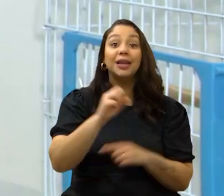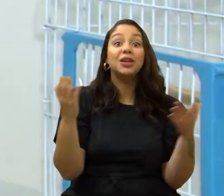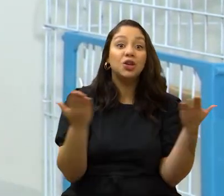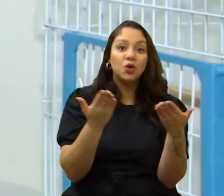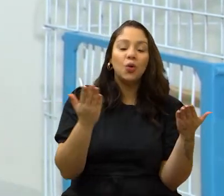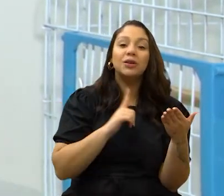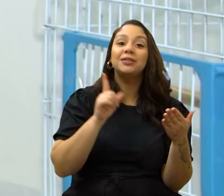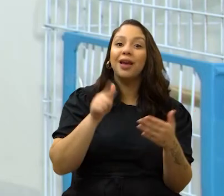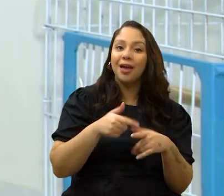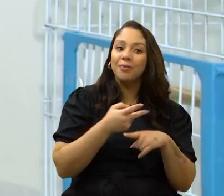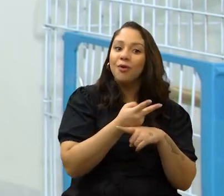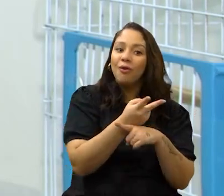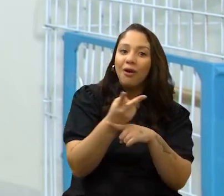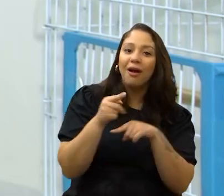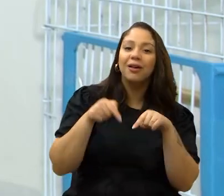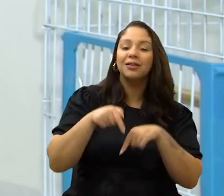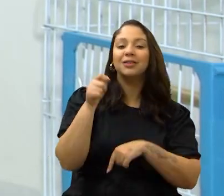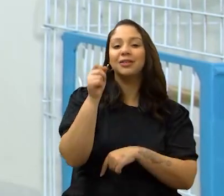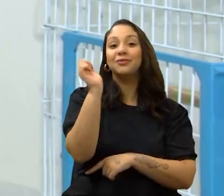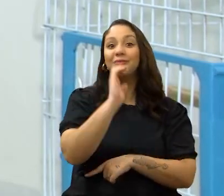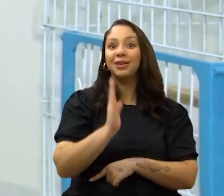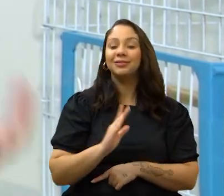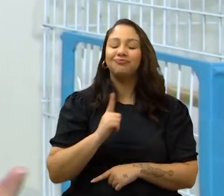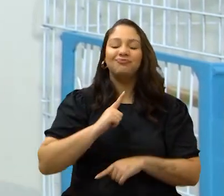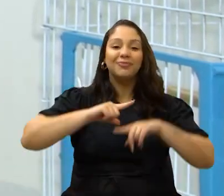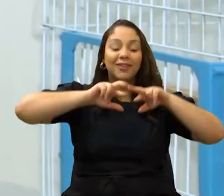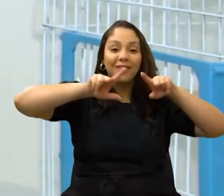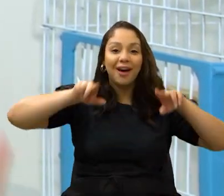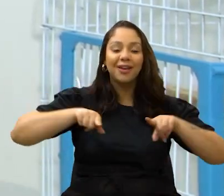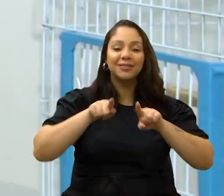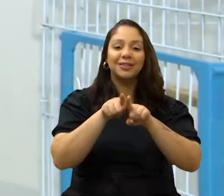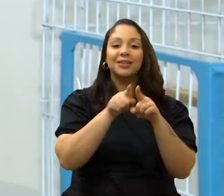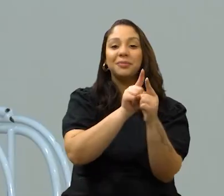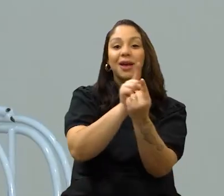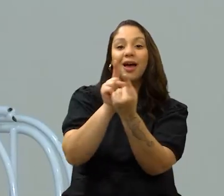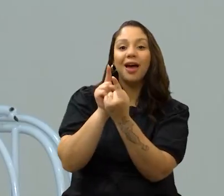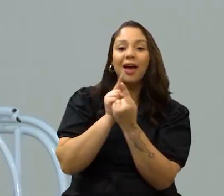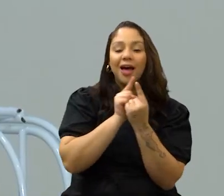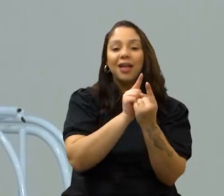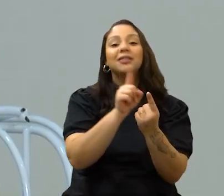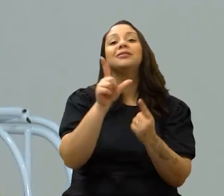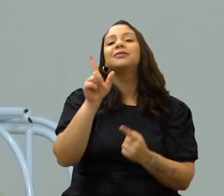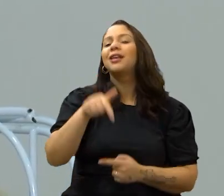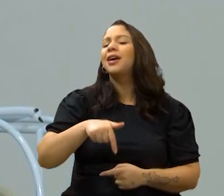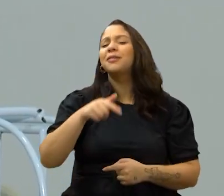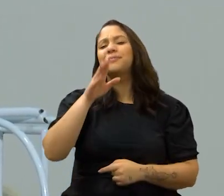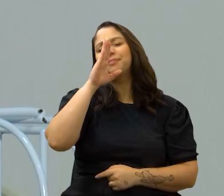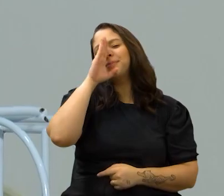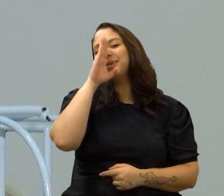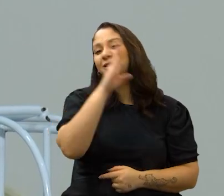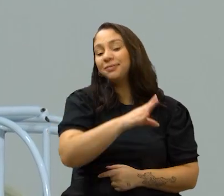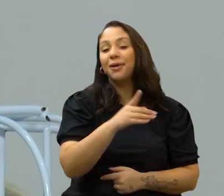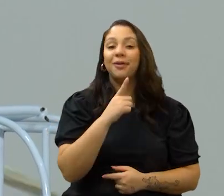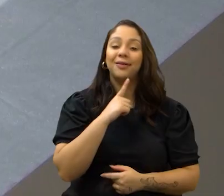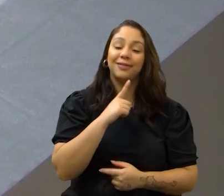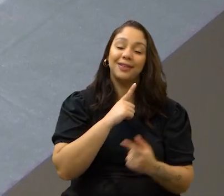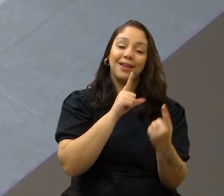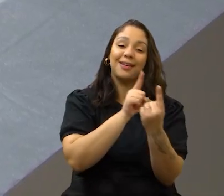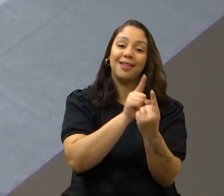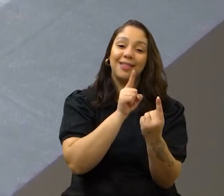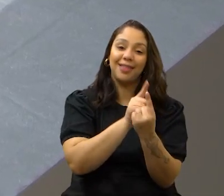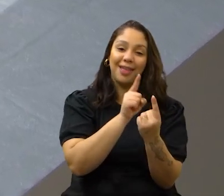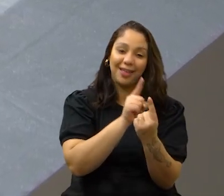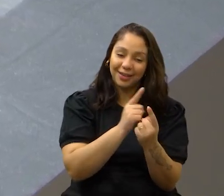dia ela é um dos pets mais procurados aqui no Brasil e nas nossas consultas de rotina clínica é um dos animais que a gente mais